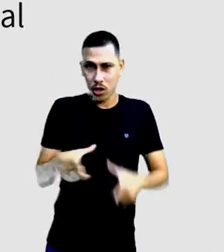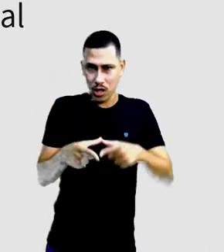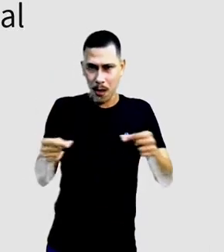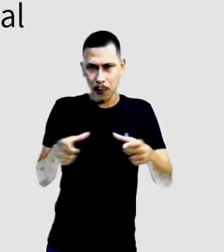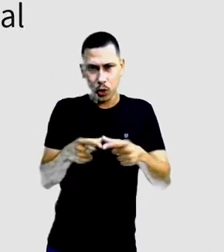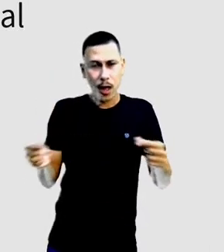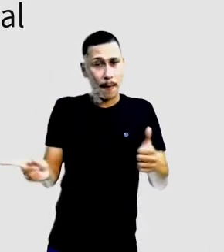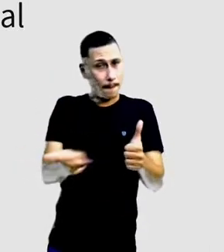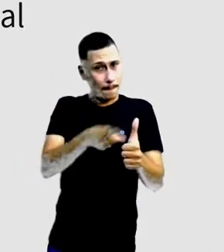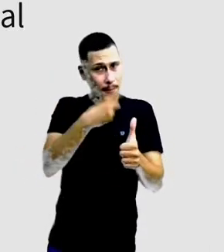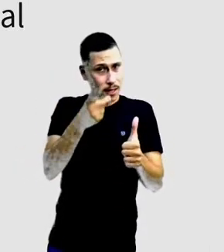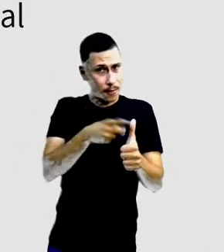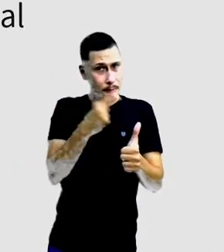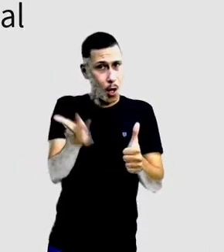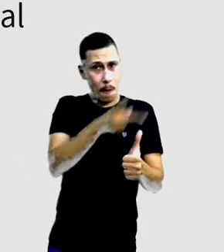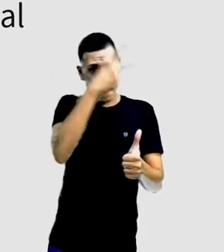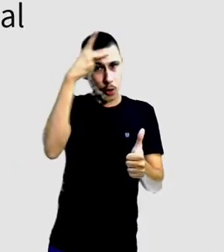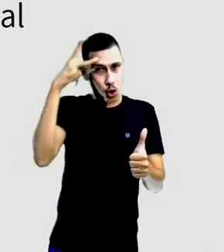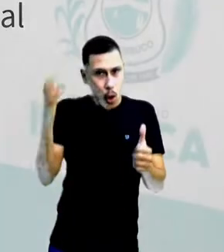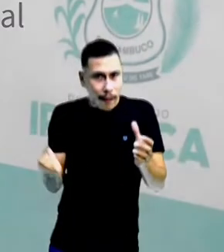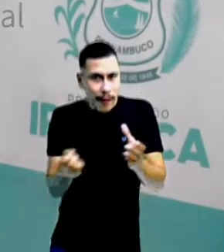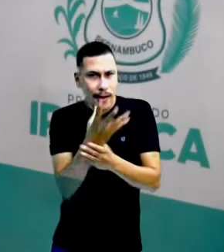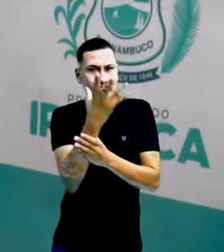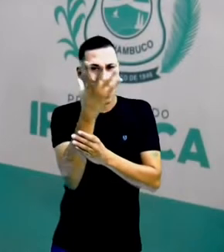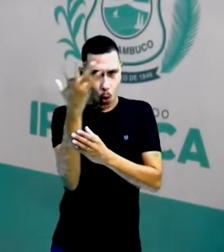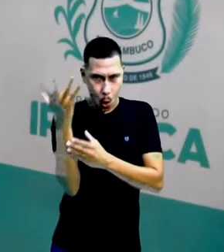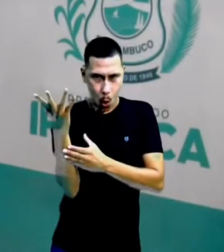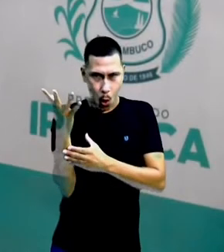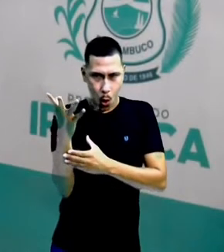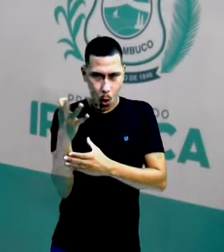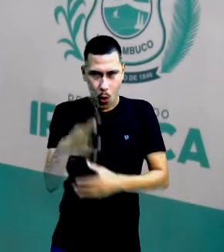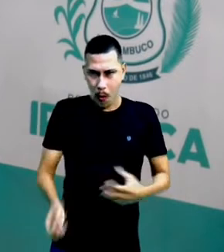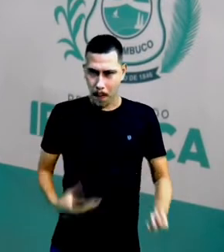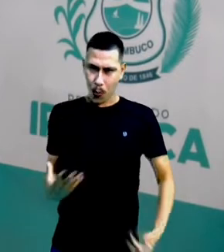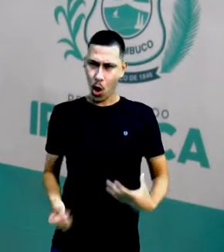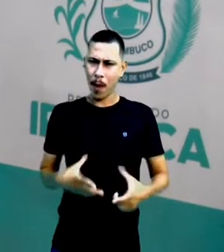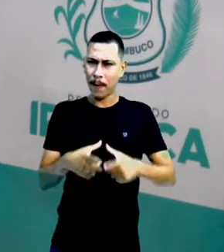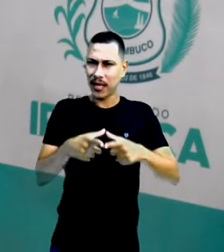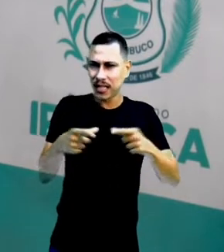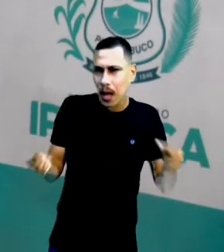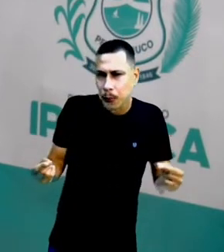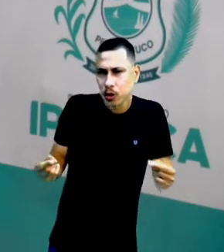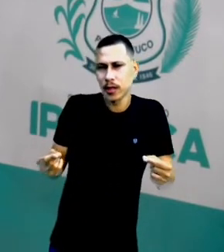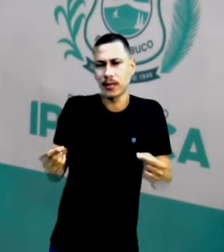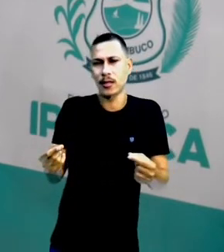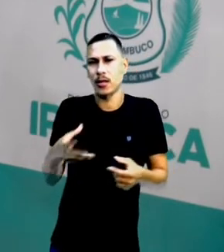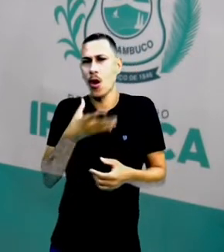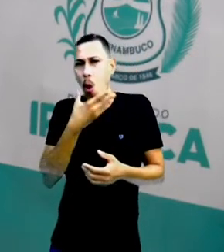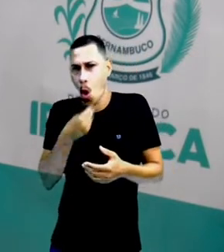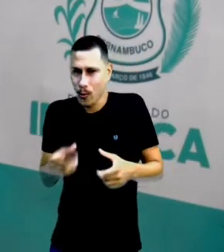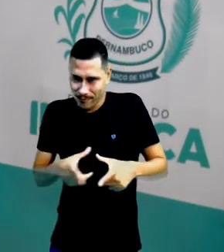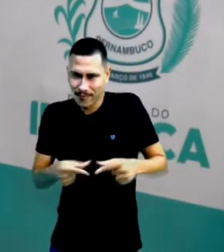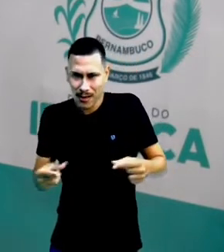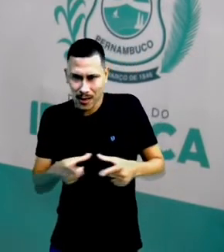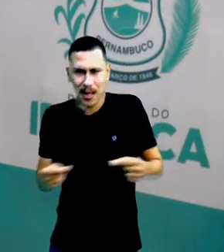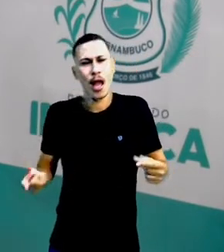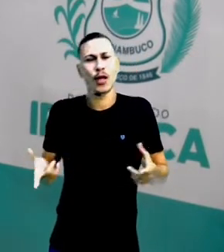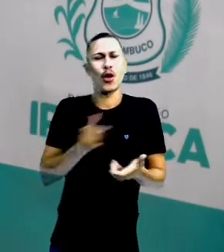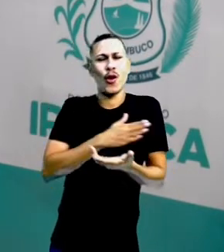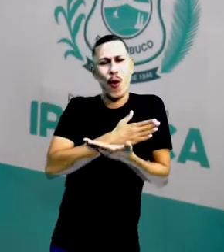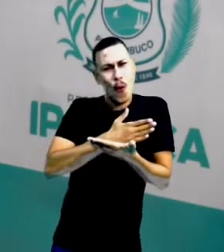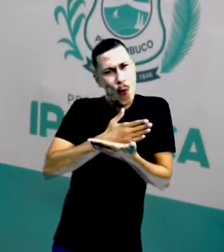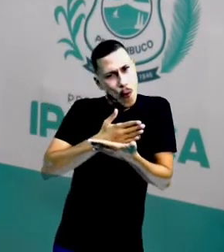do poema haikaísta no Japão. Foi a partir dele que foi